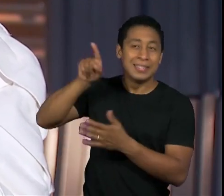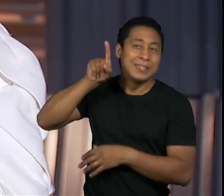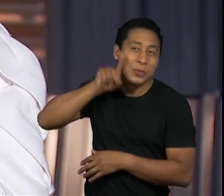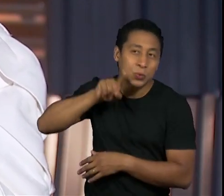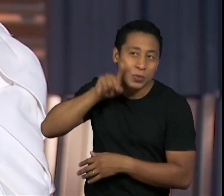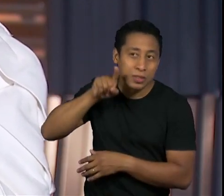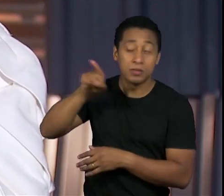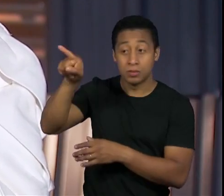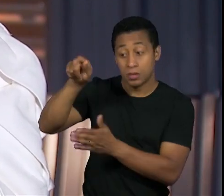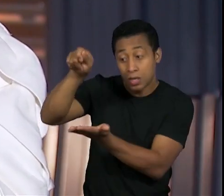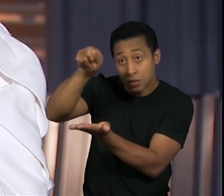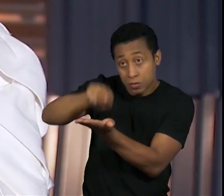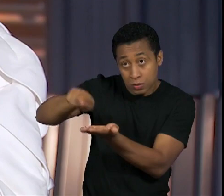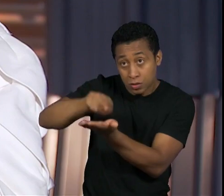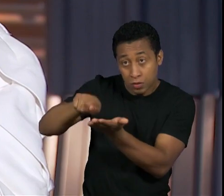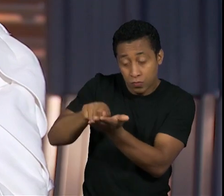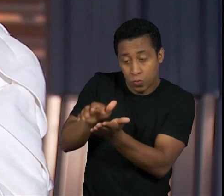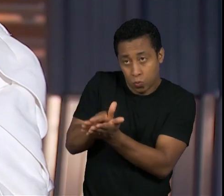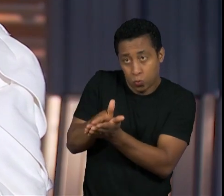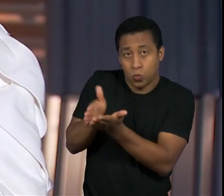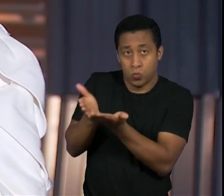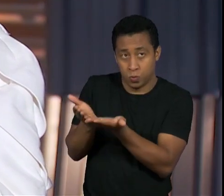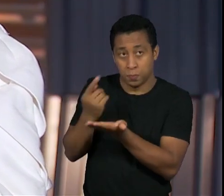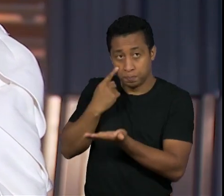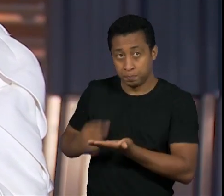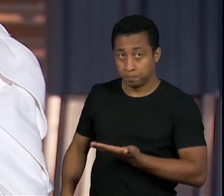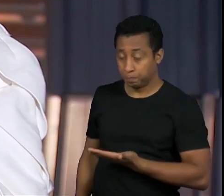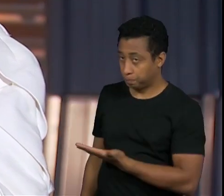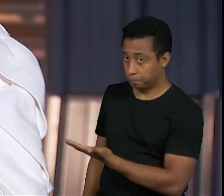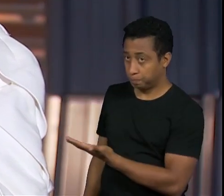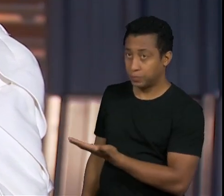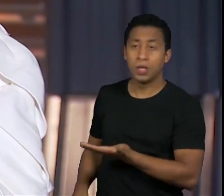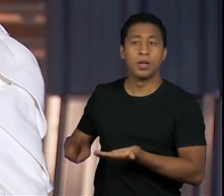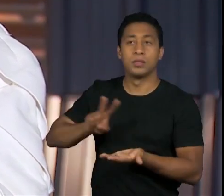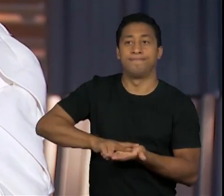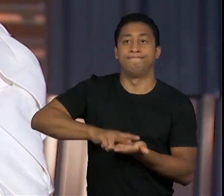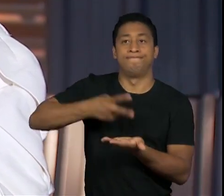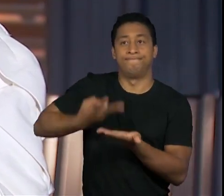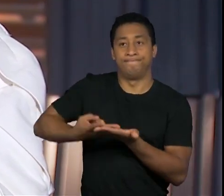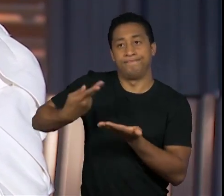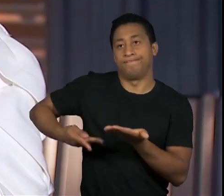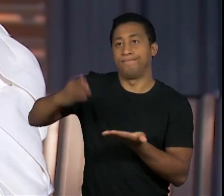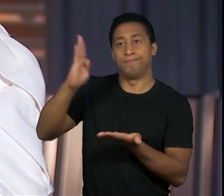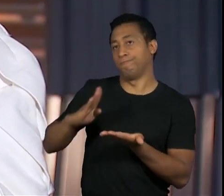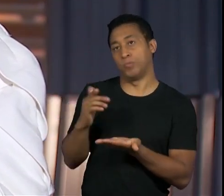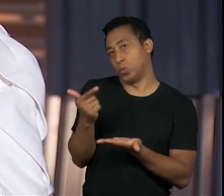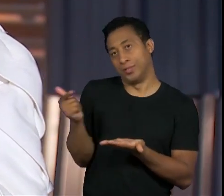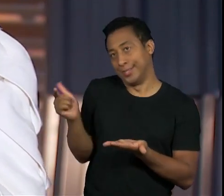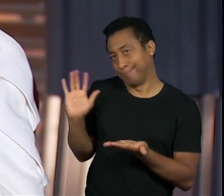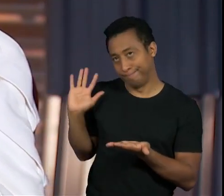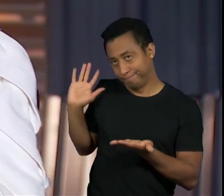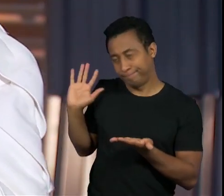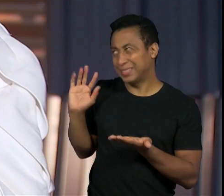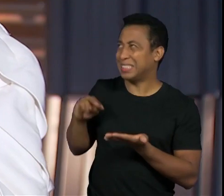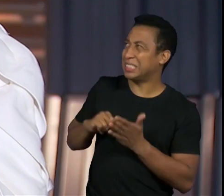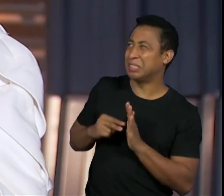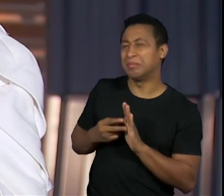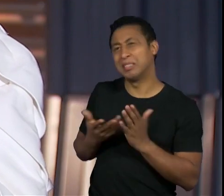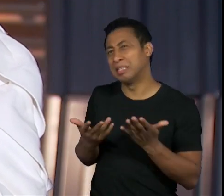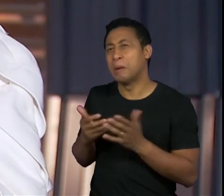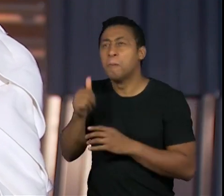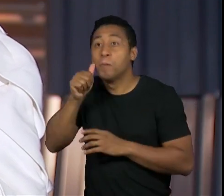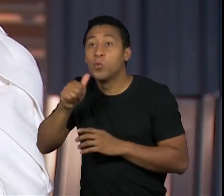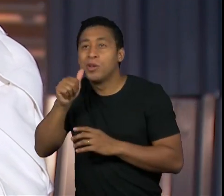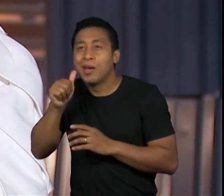um texto, The Outsider Within, que a gente não tem tradução no Brasil, né? Seria a forasteira